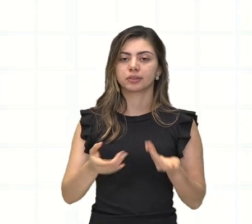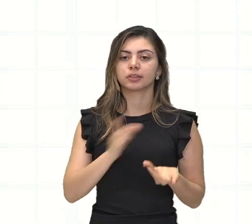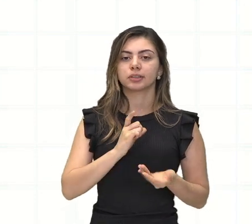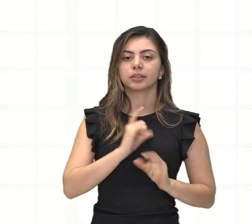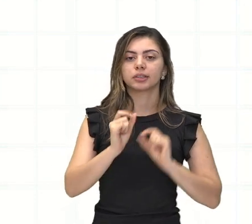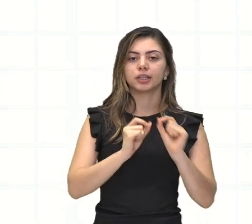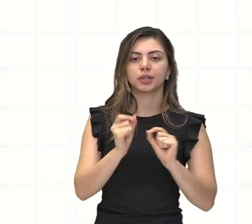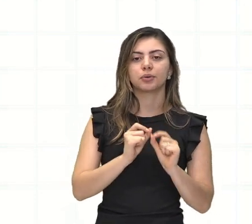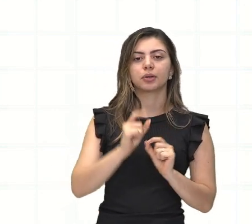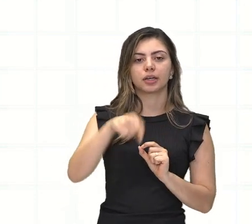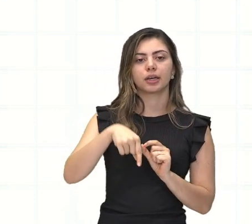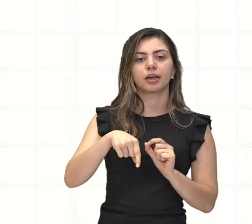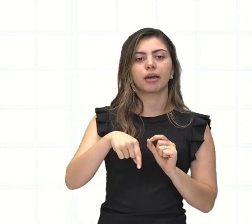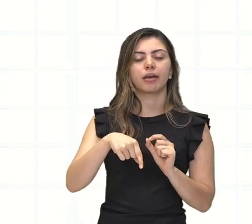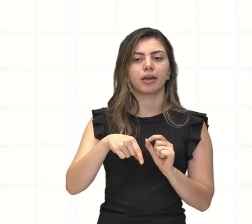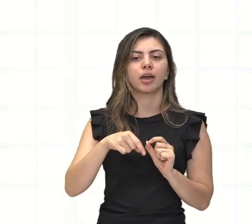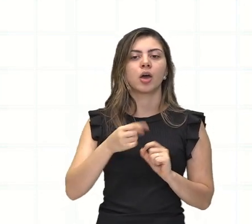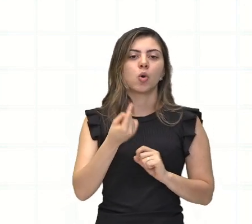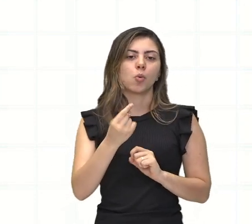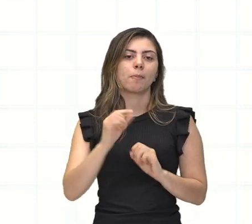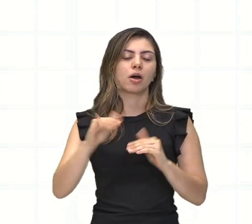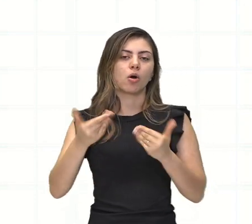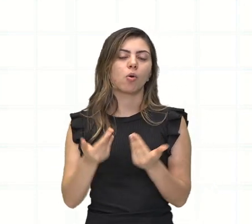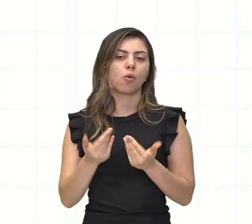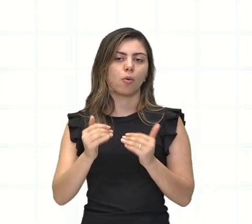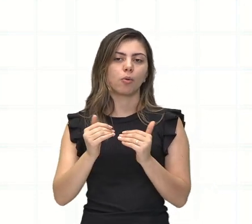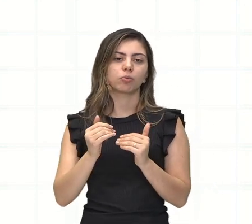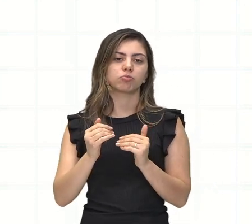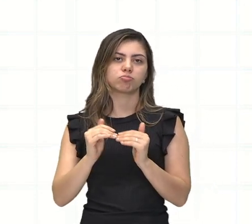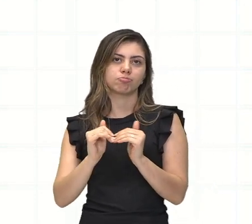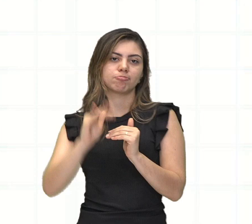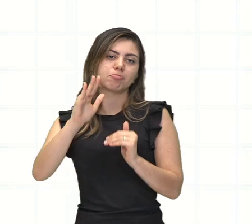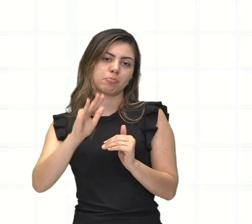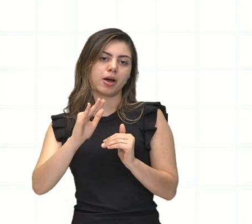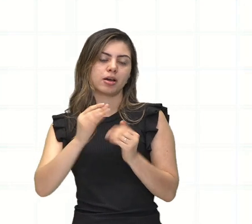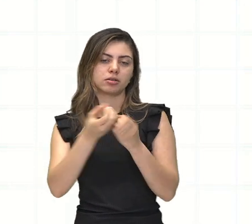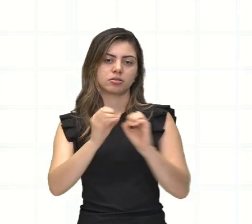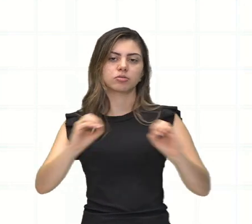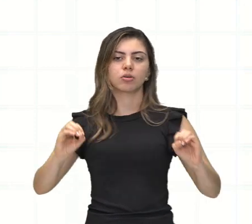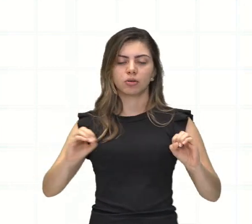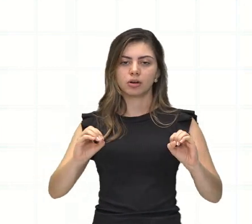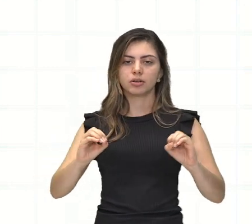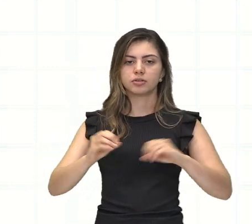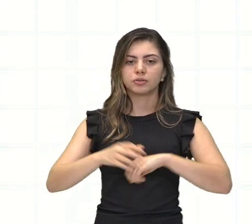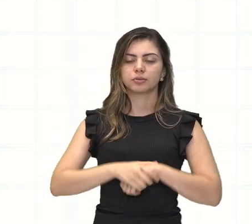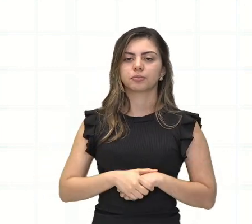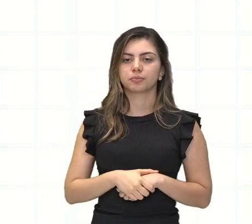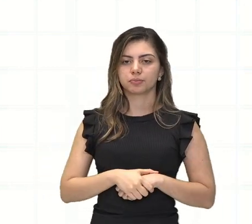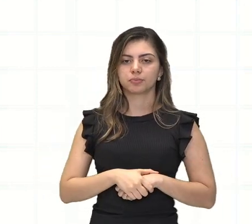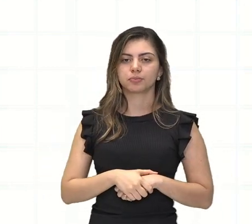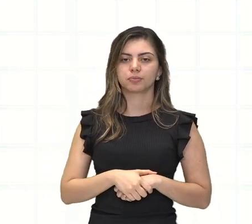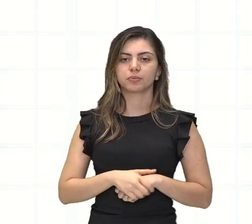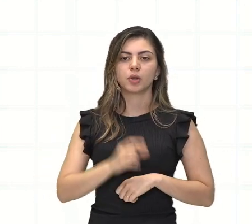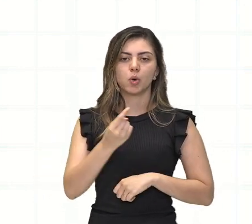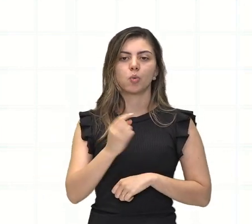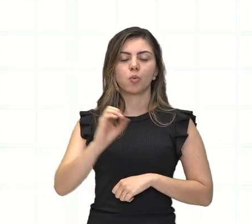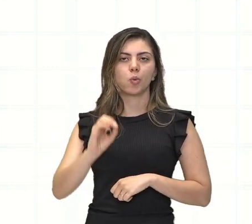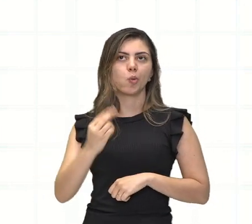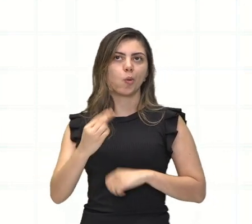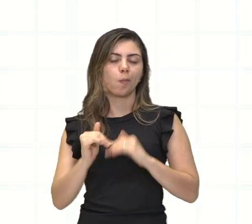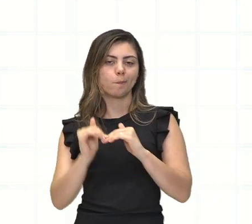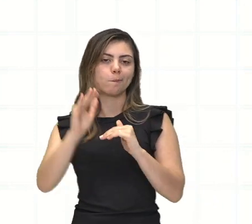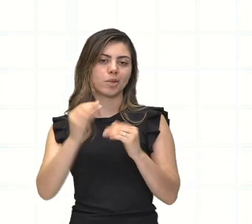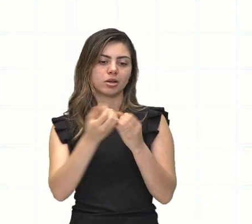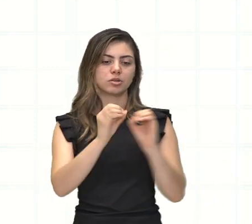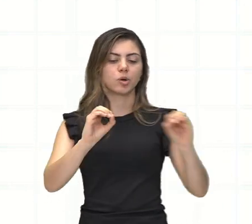a partir de uma ou mais orações. Uma ou mais orações. Cada um